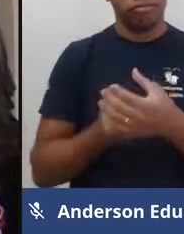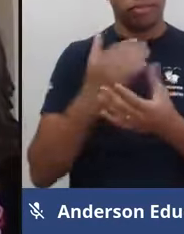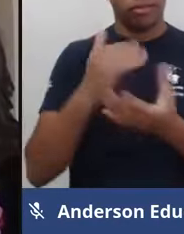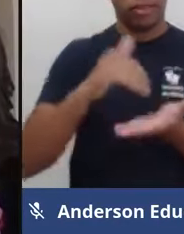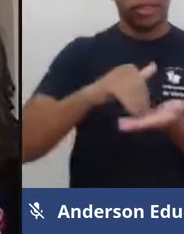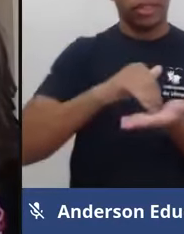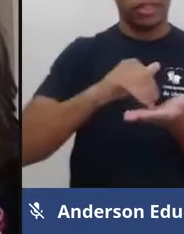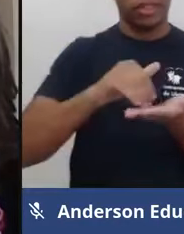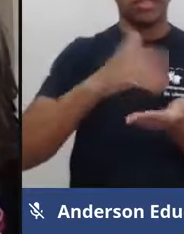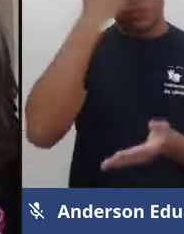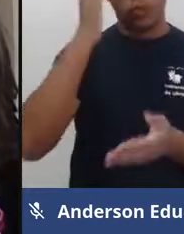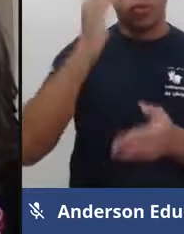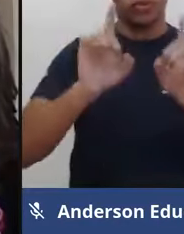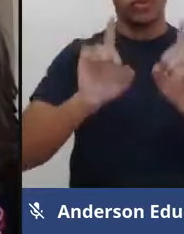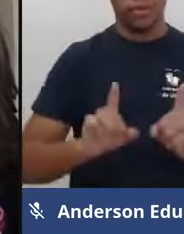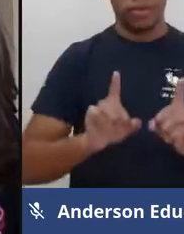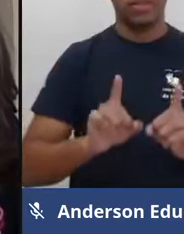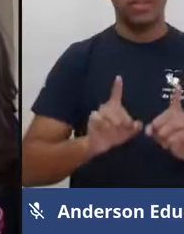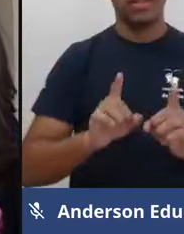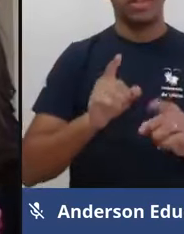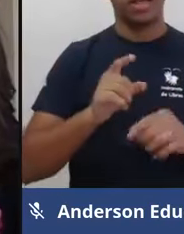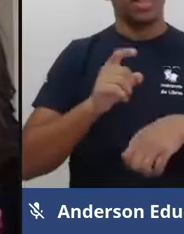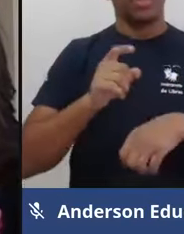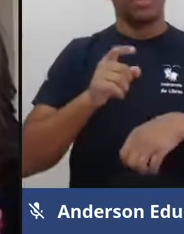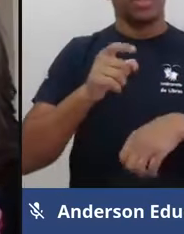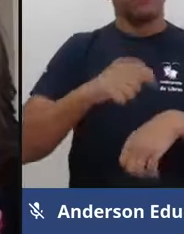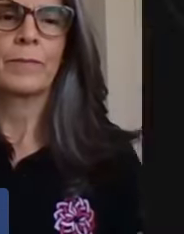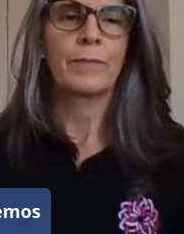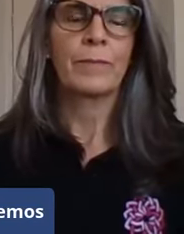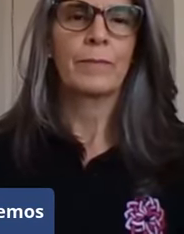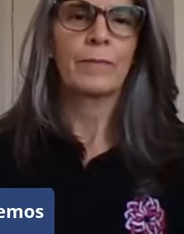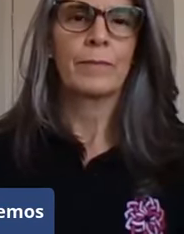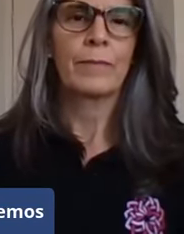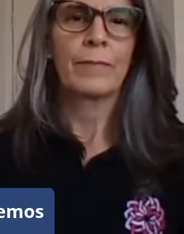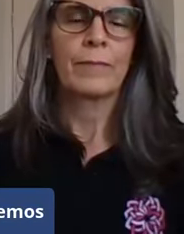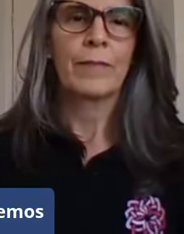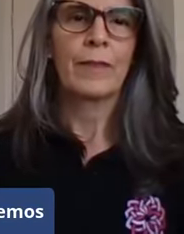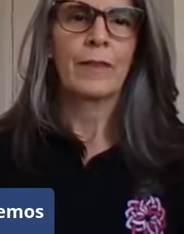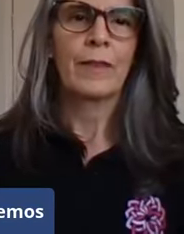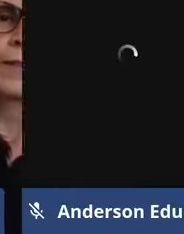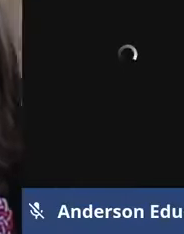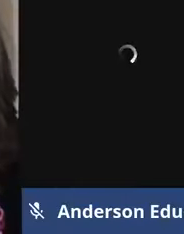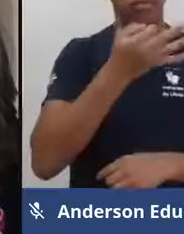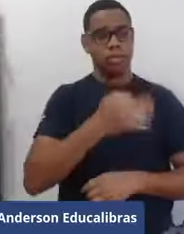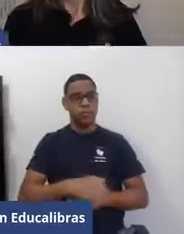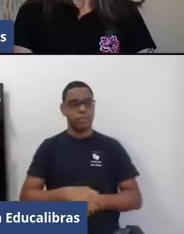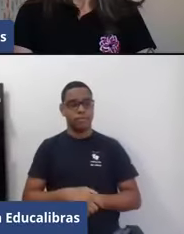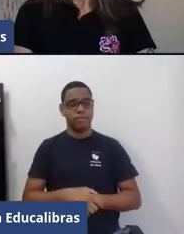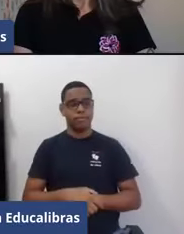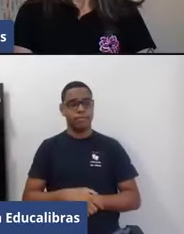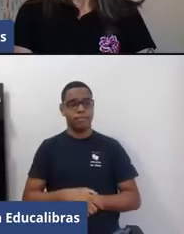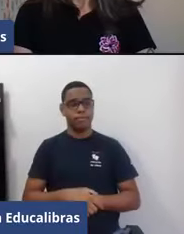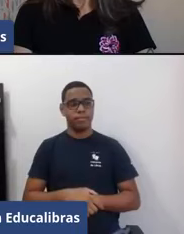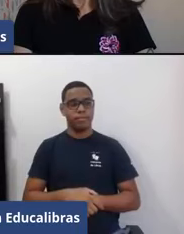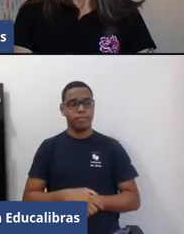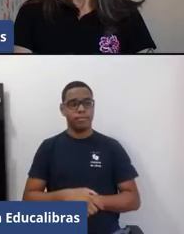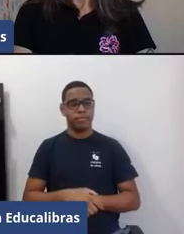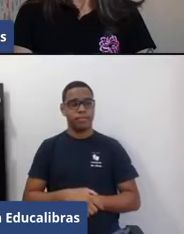Pessoa com Deficiência é um momento muito importante, na minha opinião. Vai lá, põe um